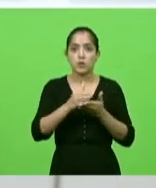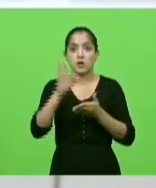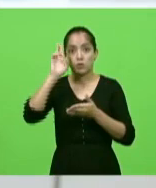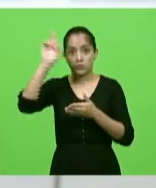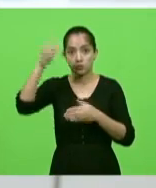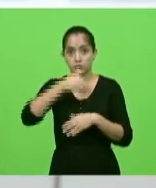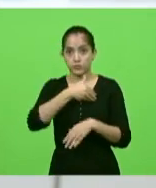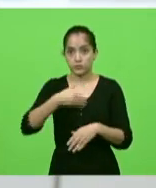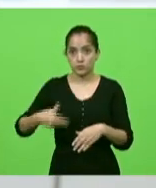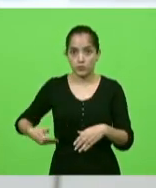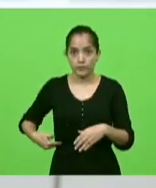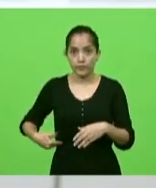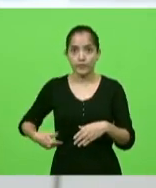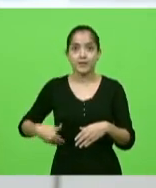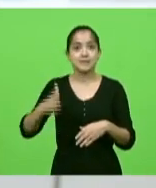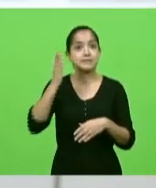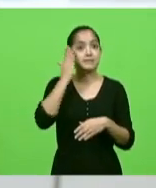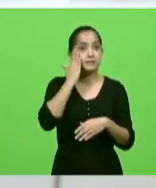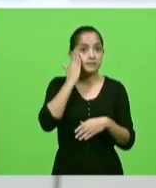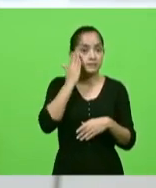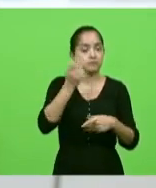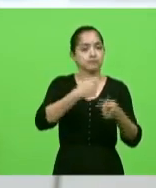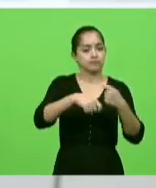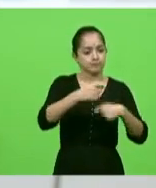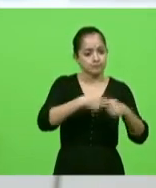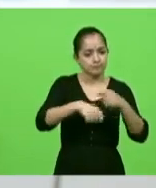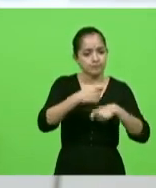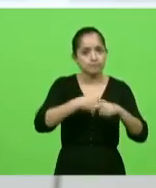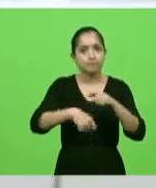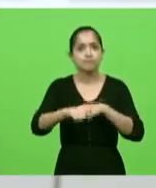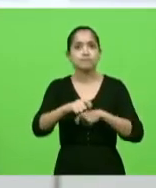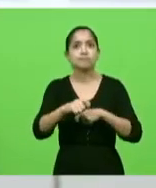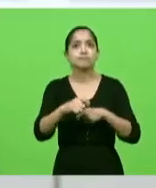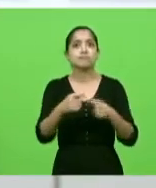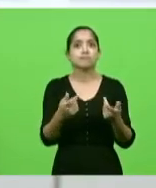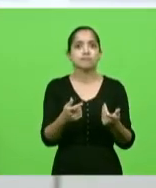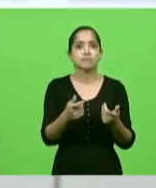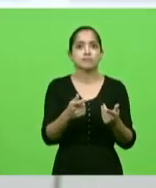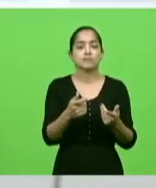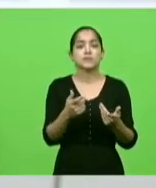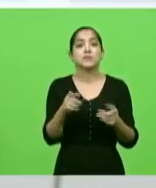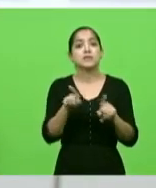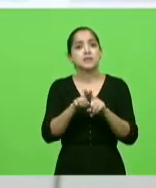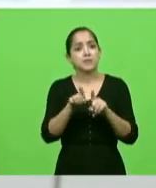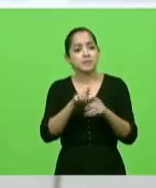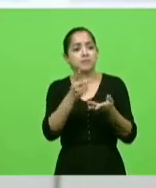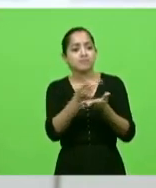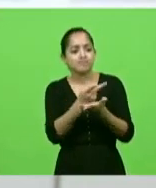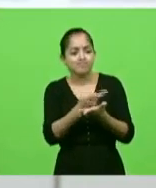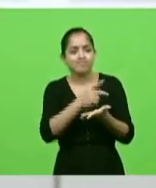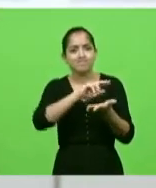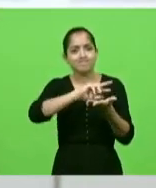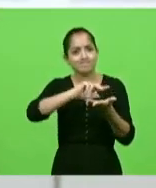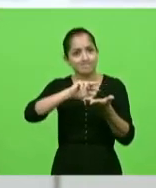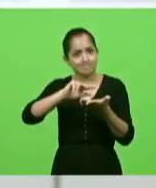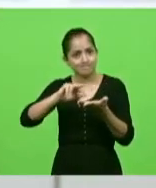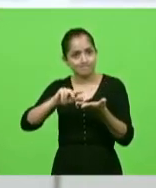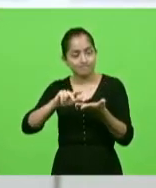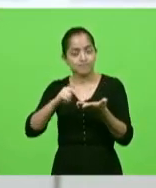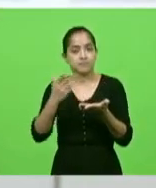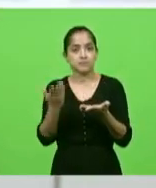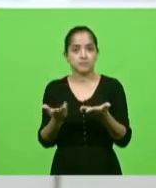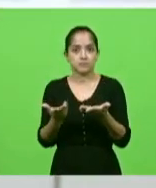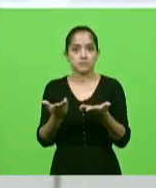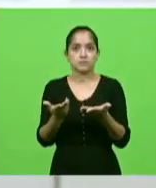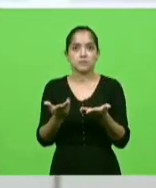de governo não apenas sabia da negociação como também de suas nuances e regulares tendo